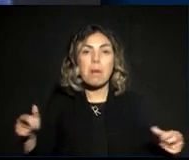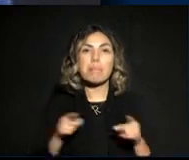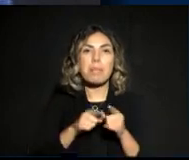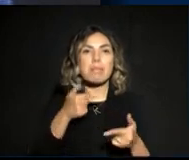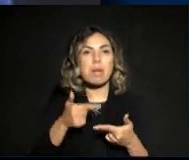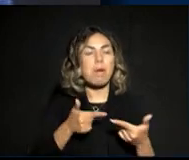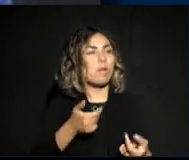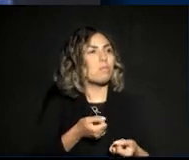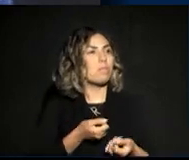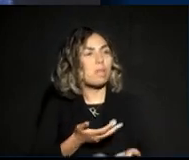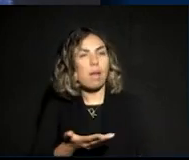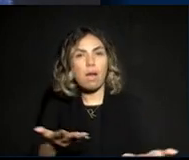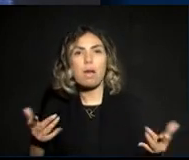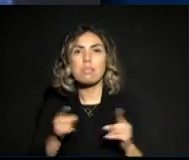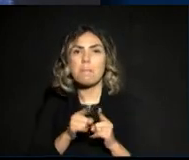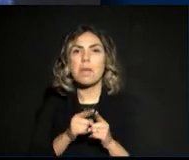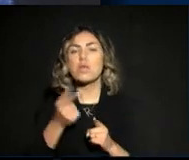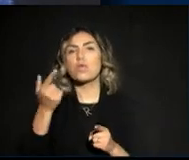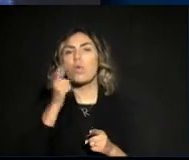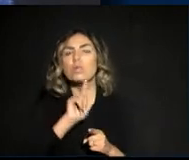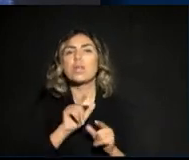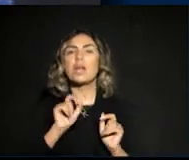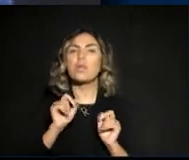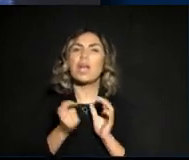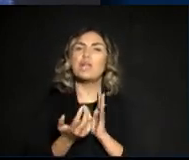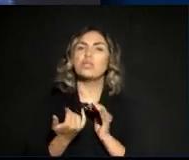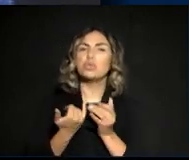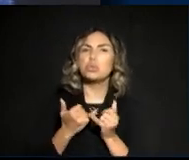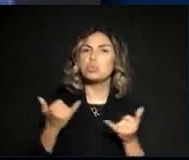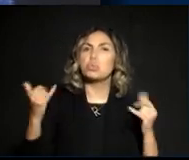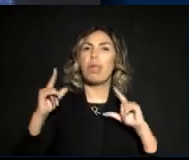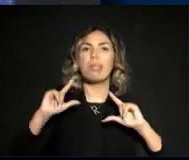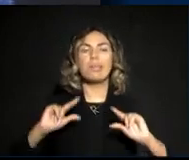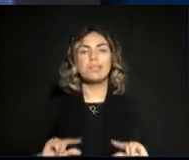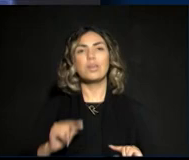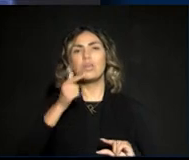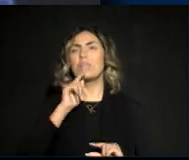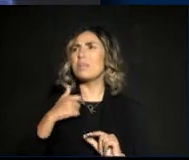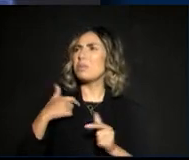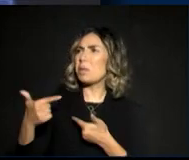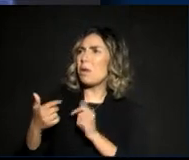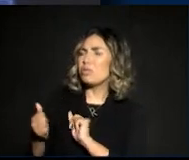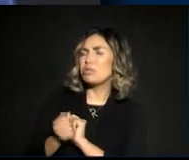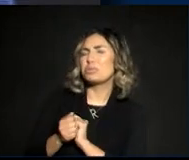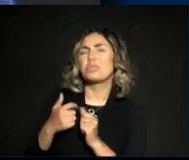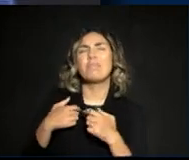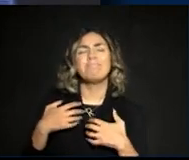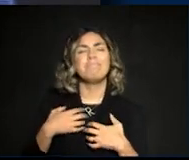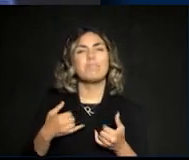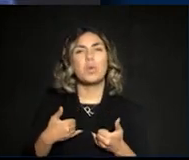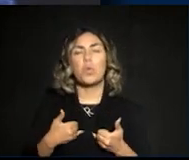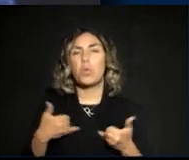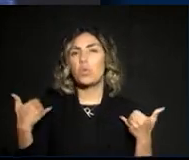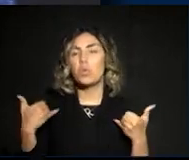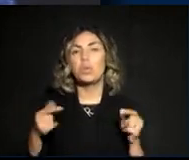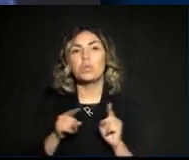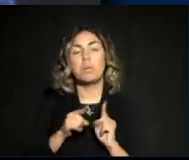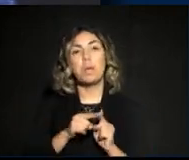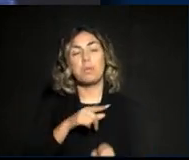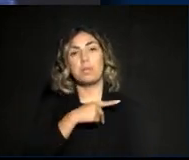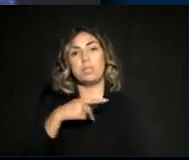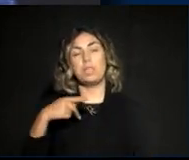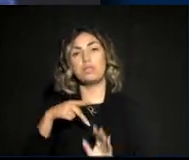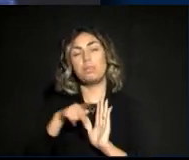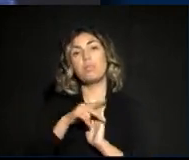emprego e tá conseguindo ser eficaz no combate à inflação até muito orgulho de ter trabalhado com Paulo Guedes tem um presidente